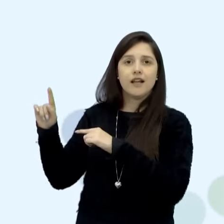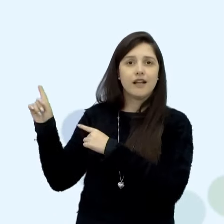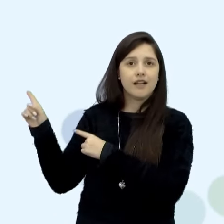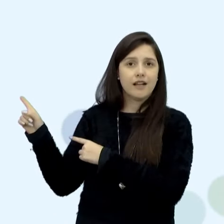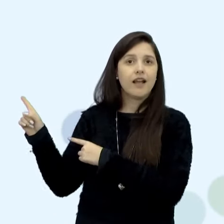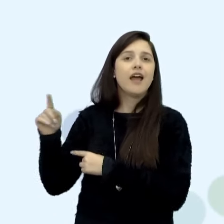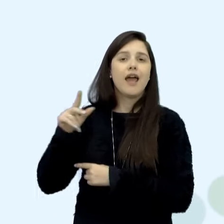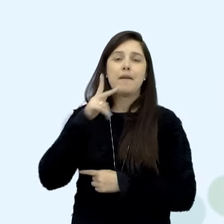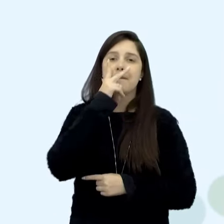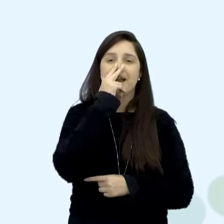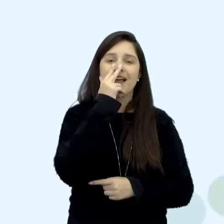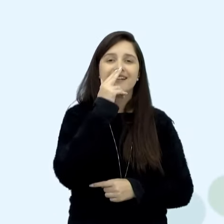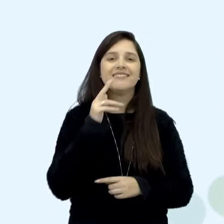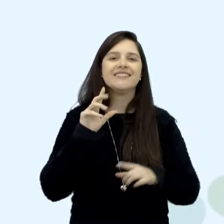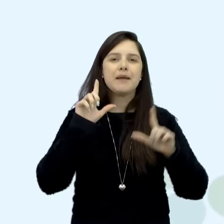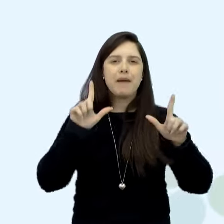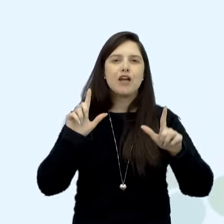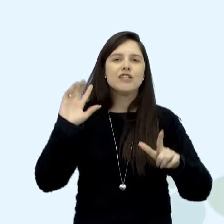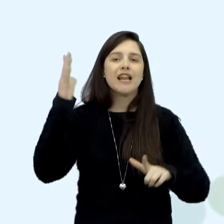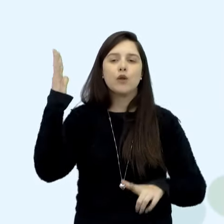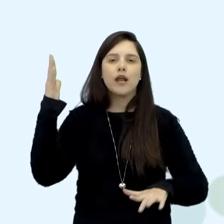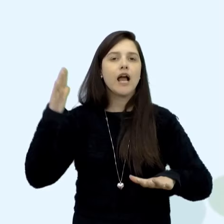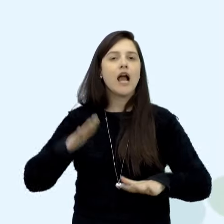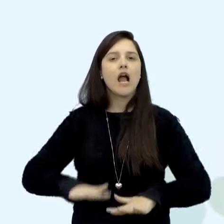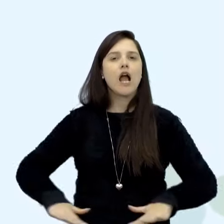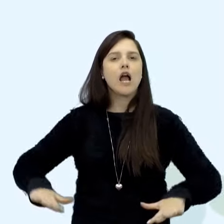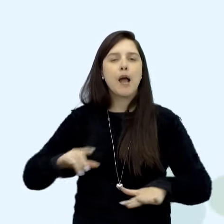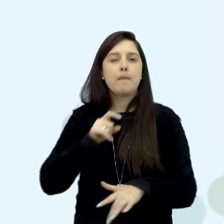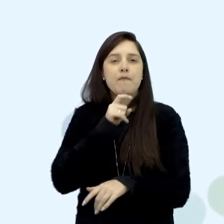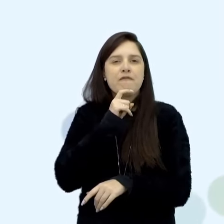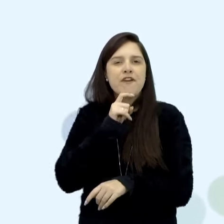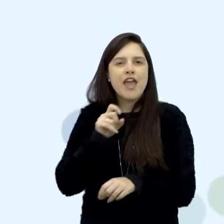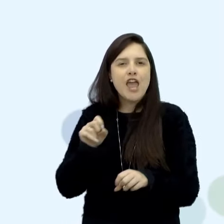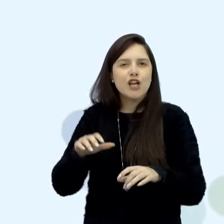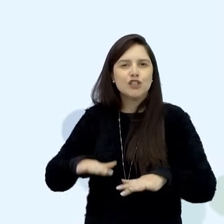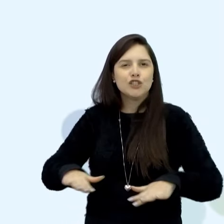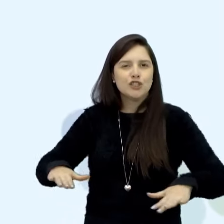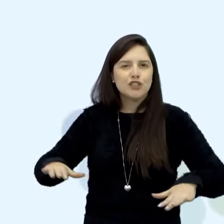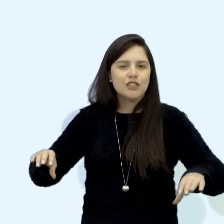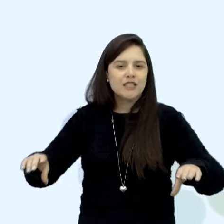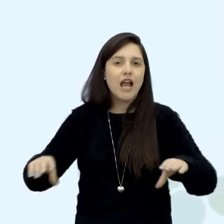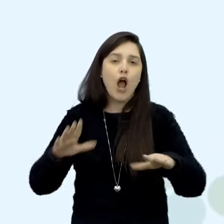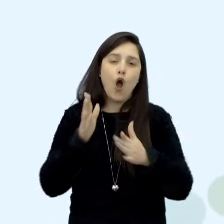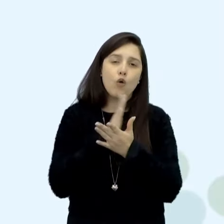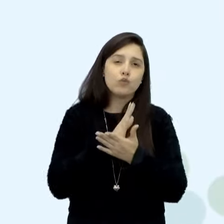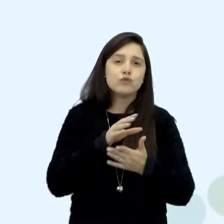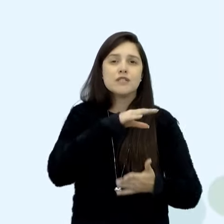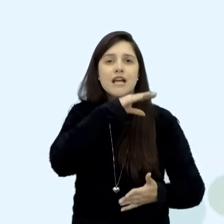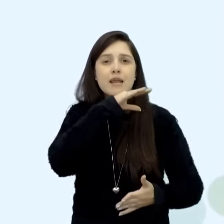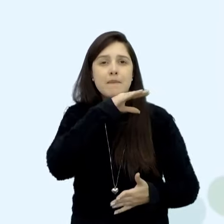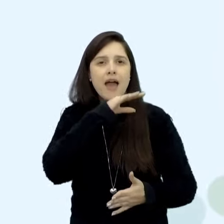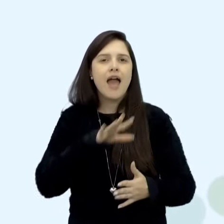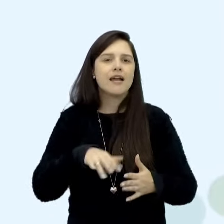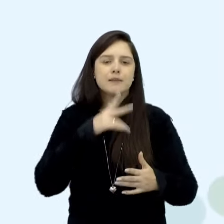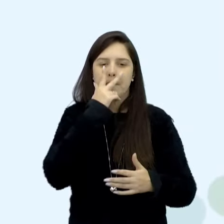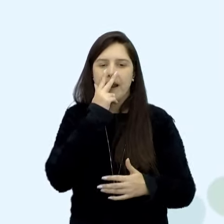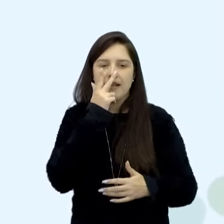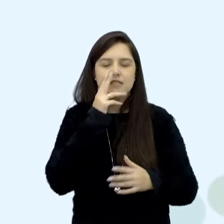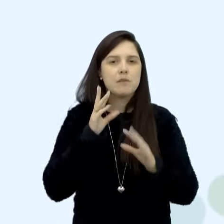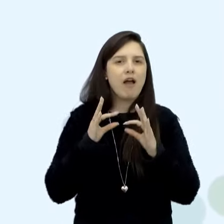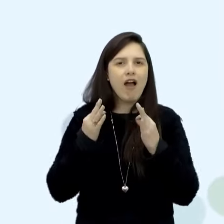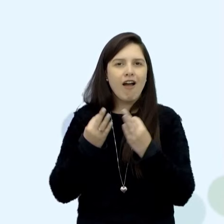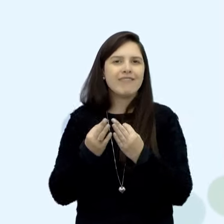da natureza, né? Nós temos um campo bem verdinho, nós temos alguns animais, né? Umas vaquinhas,